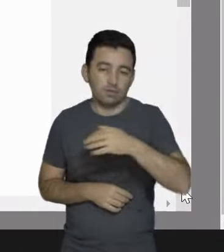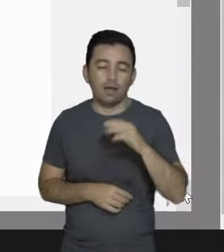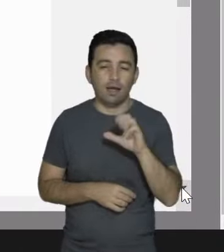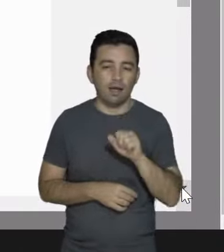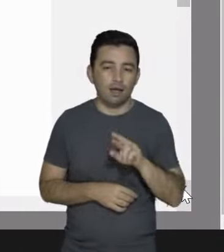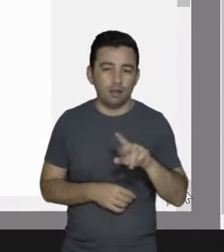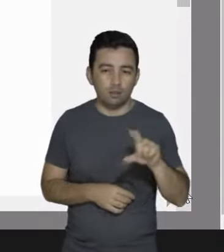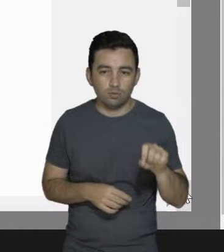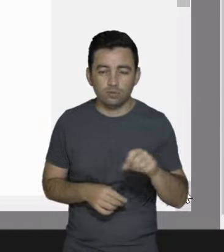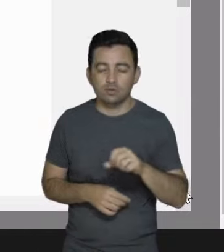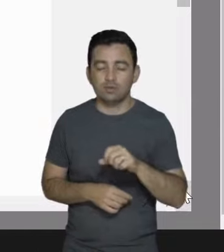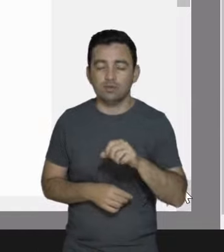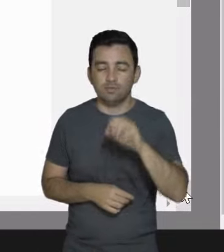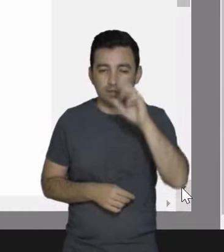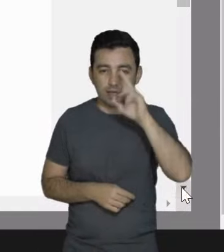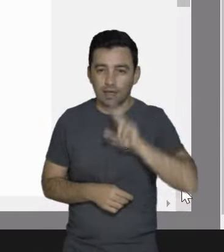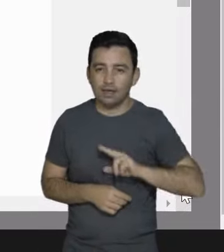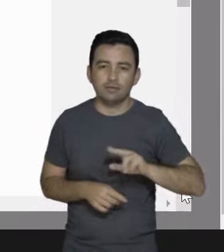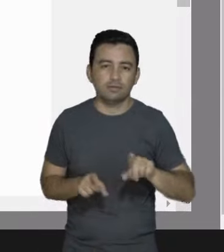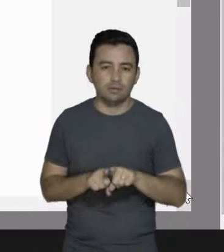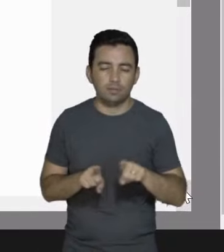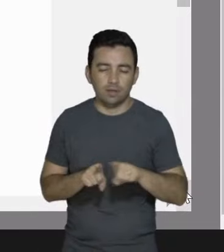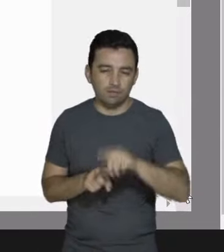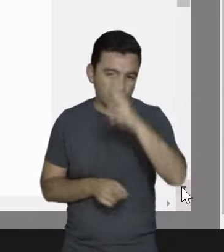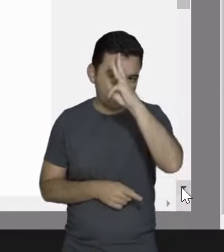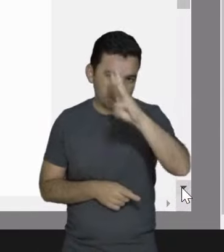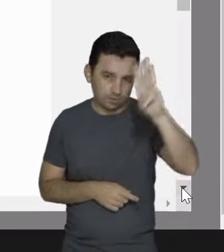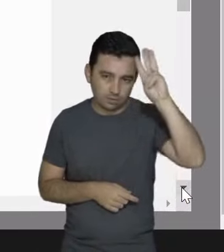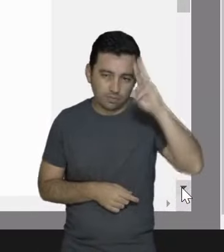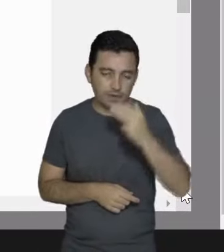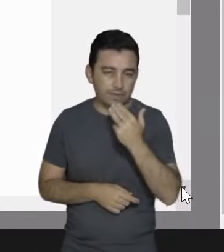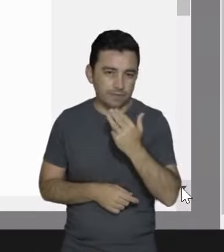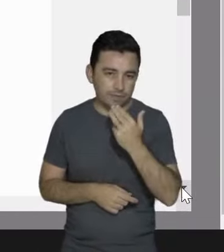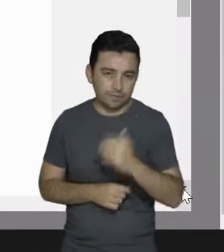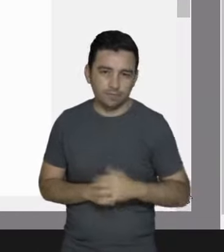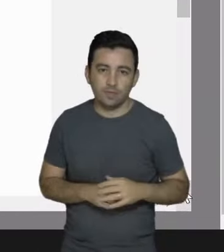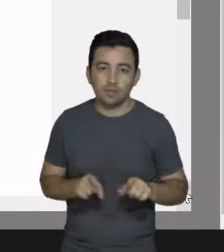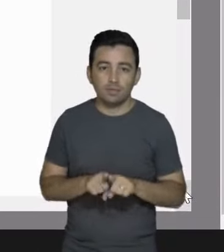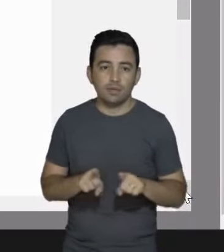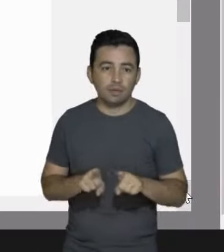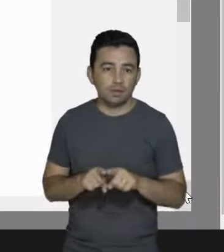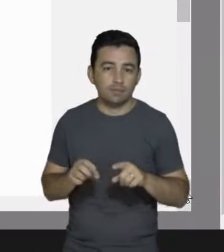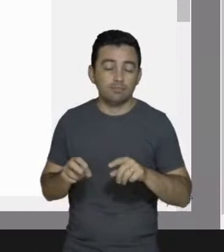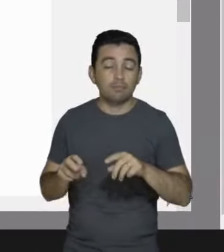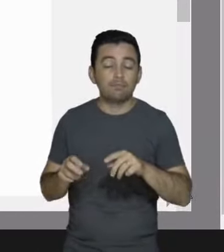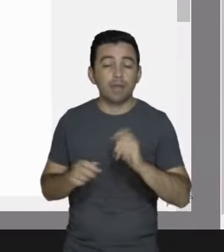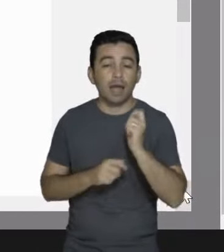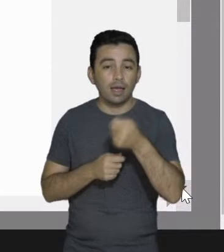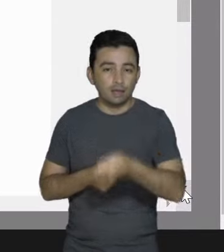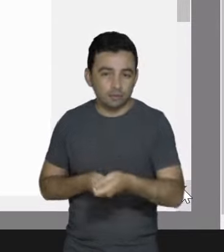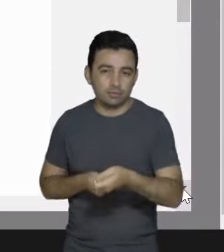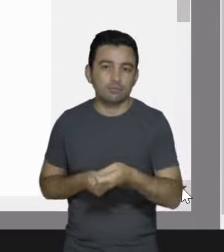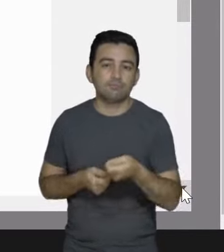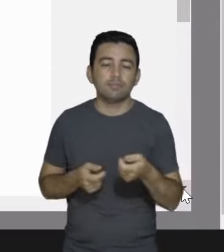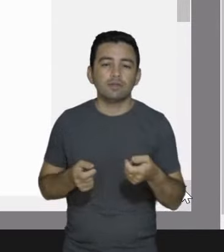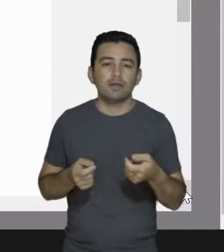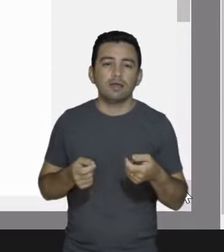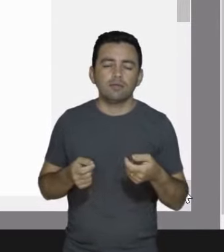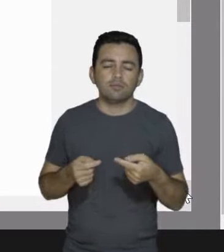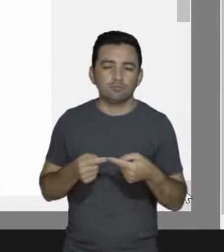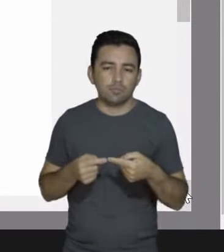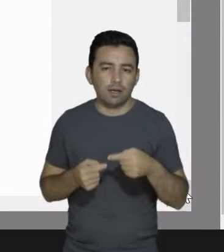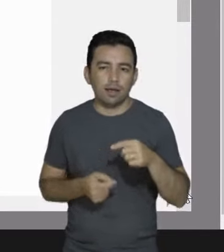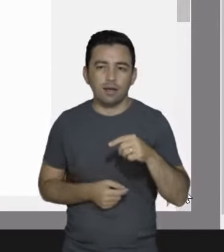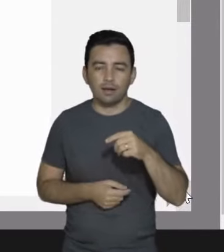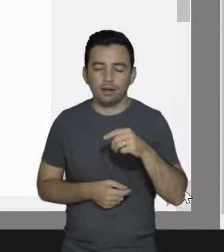Deputado ivanates Deputado Roney Weber e deputado Marquito comissão de pesca e a Agricultura Deputado Camilo Martins